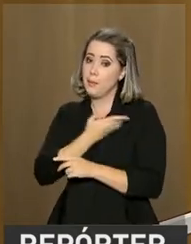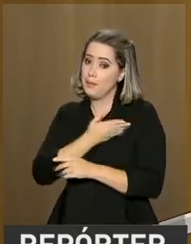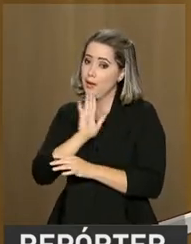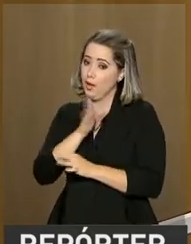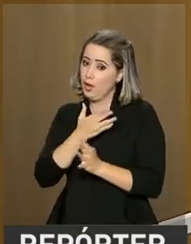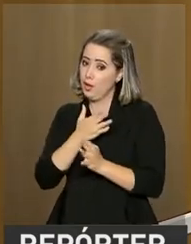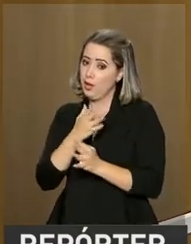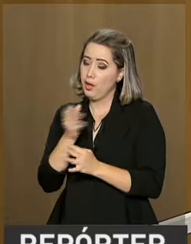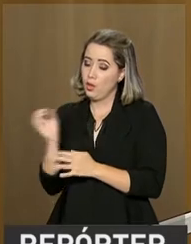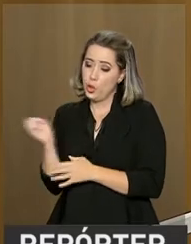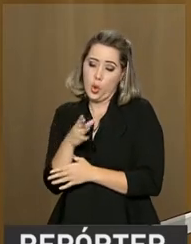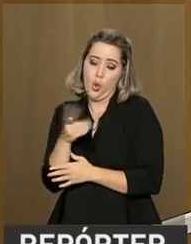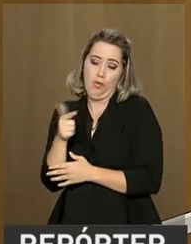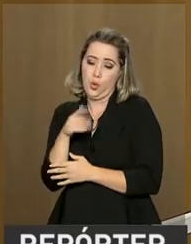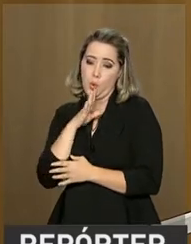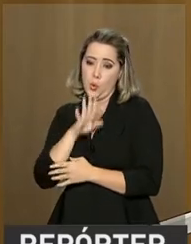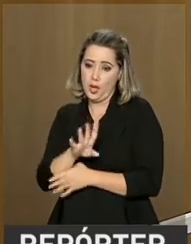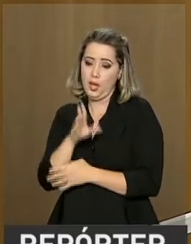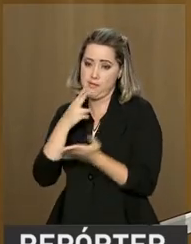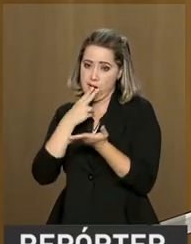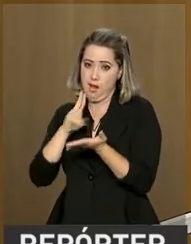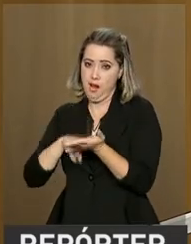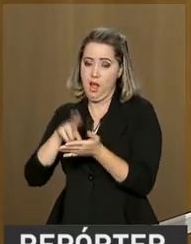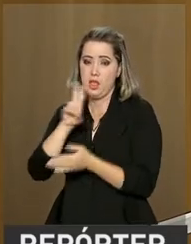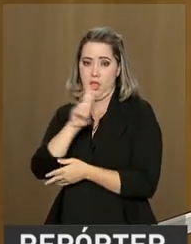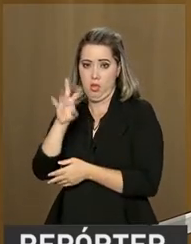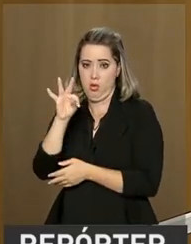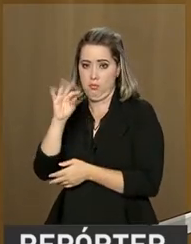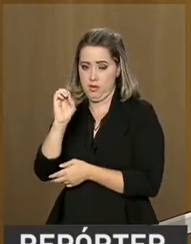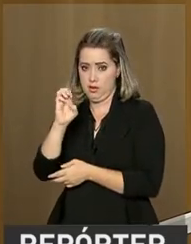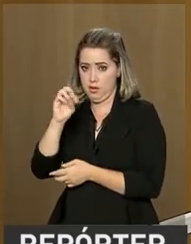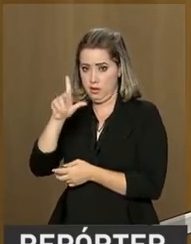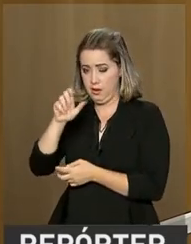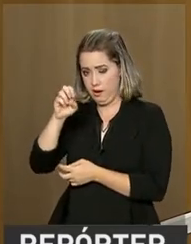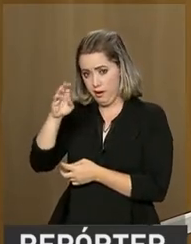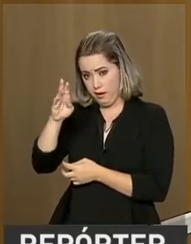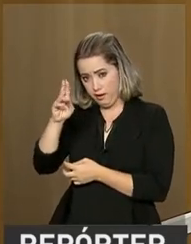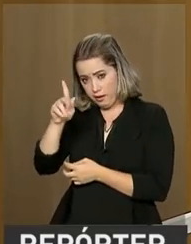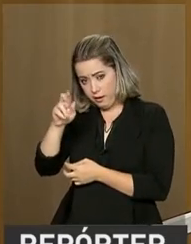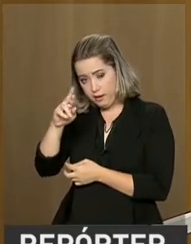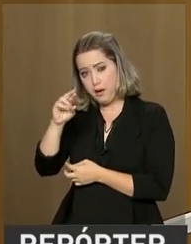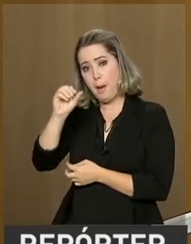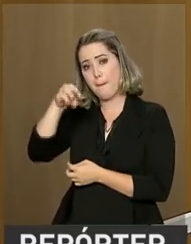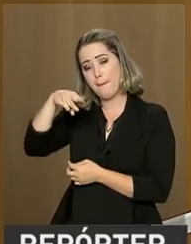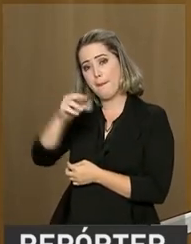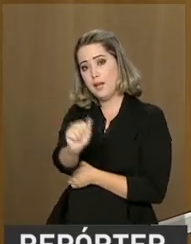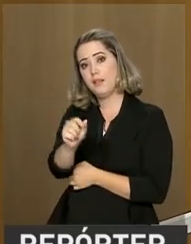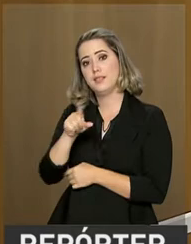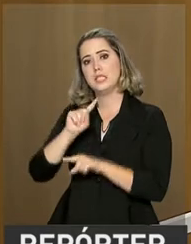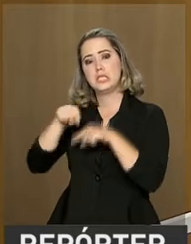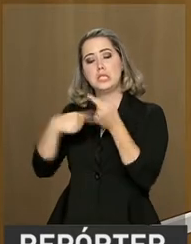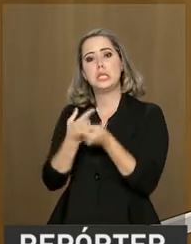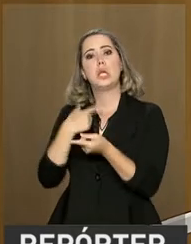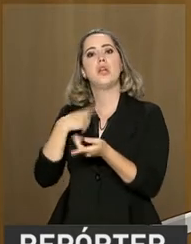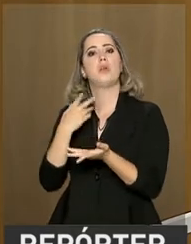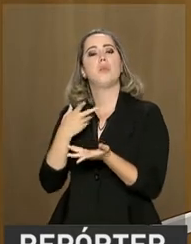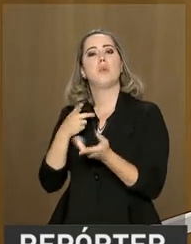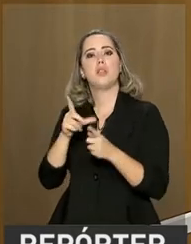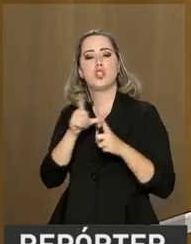primeira campanha que eu fiz na vida foi com o telegrama e logo depois do telegrama vieram os